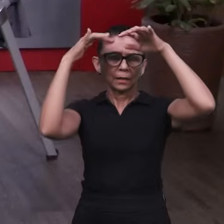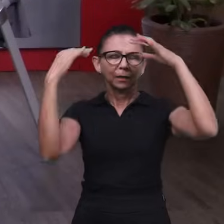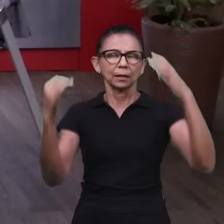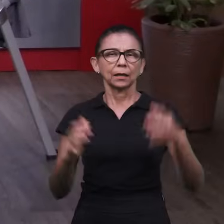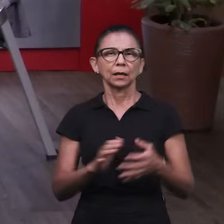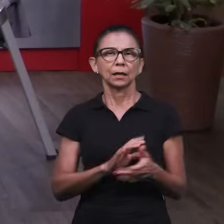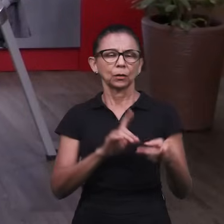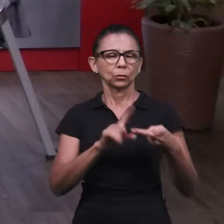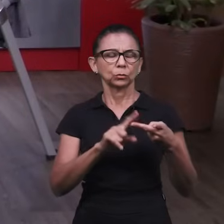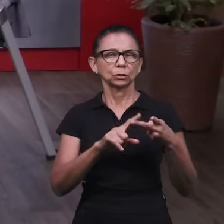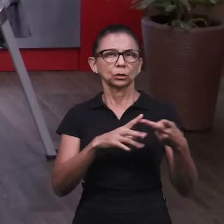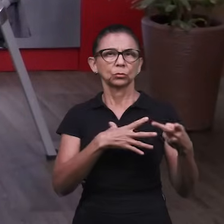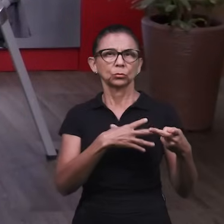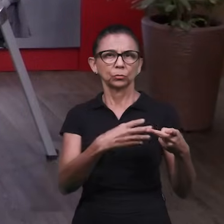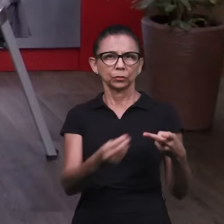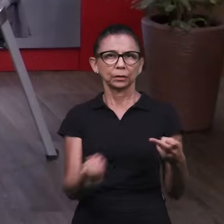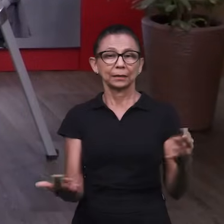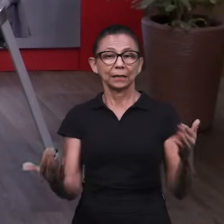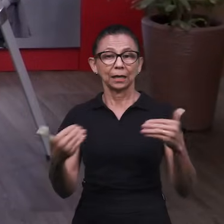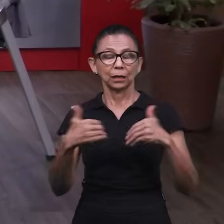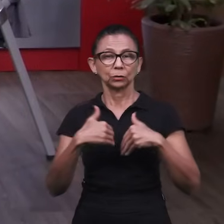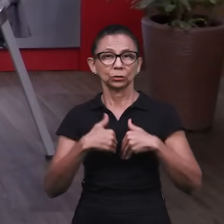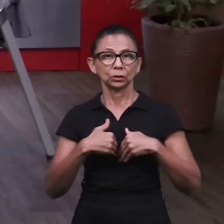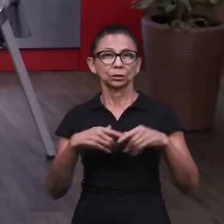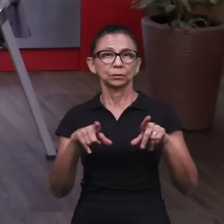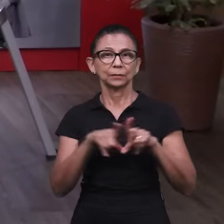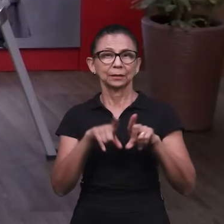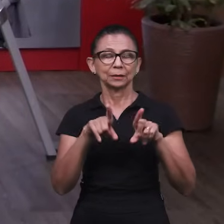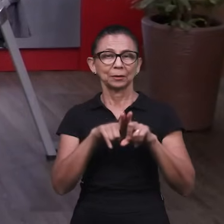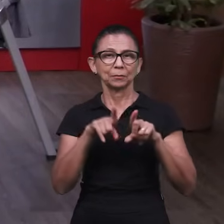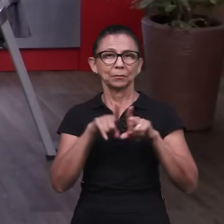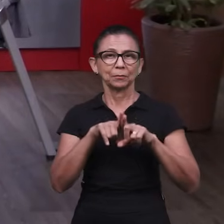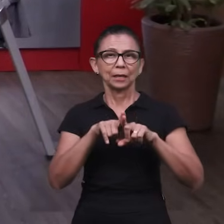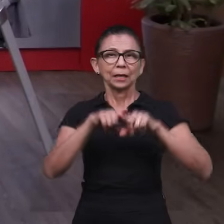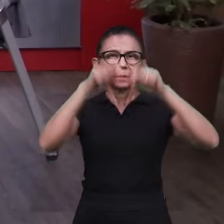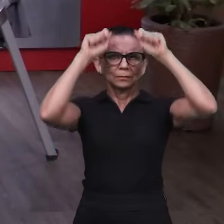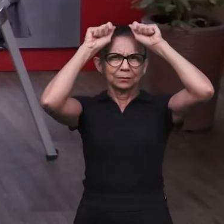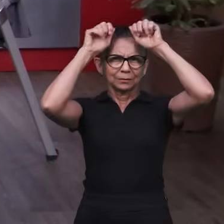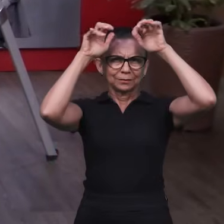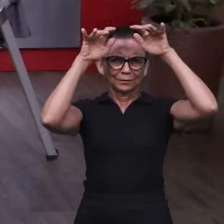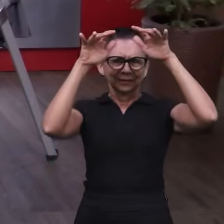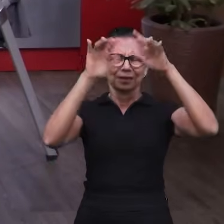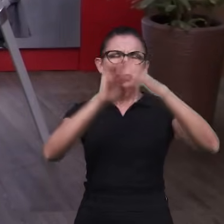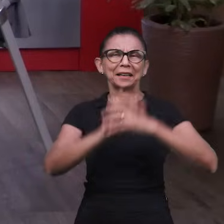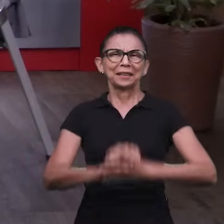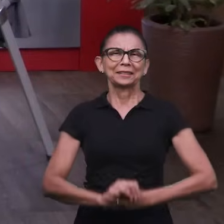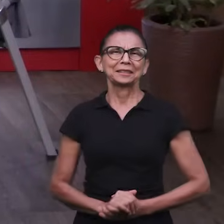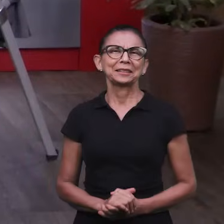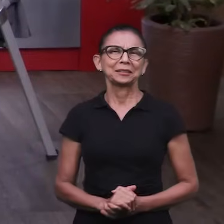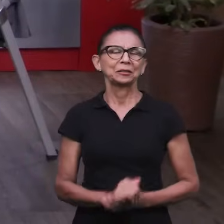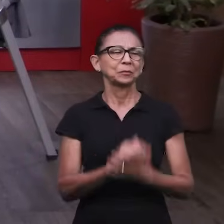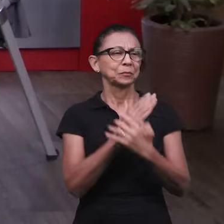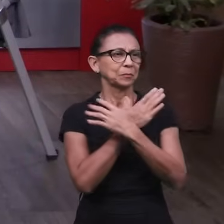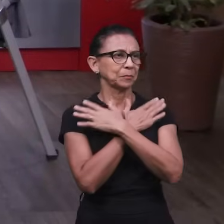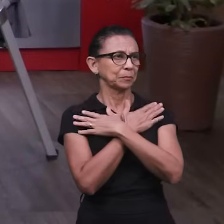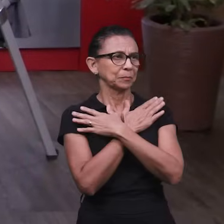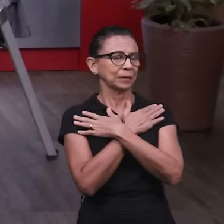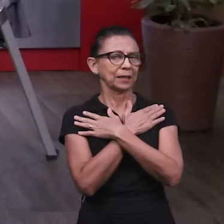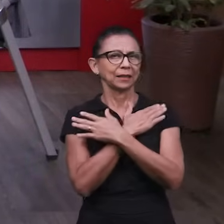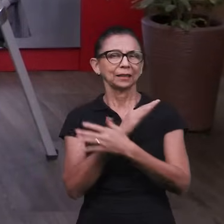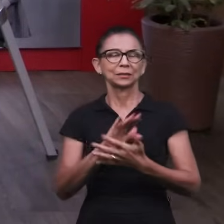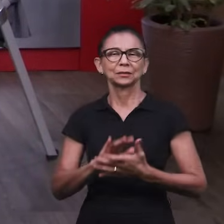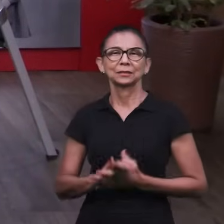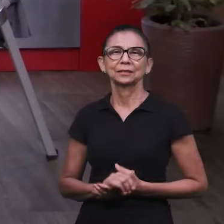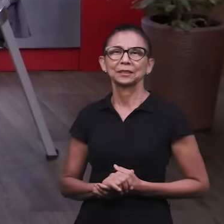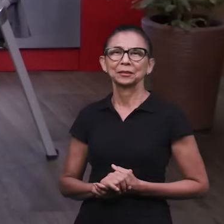tem autismo, mais TDAH ainda. Bom, um abraço aí para o Pedro, para o Tiago também, isso. né? Que se